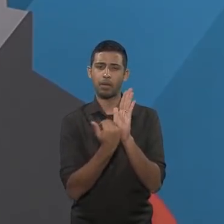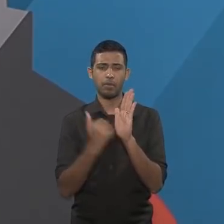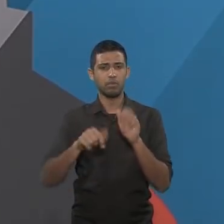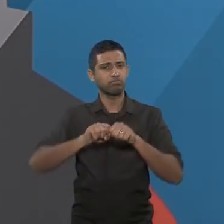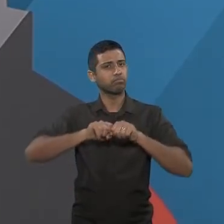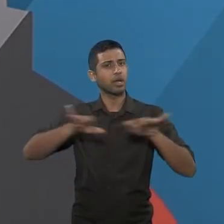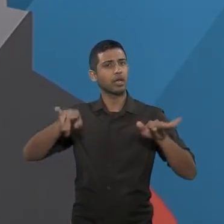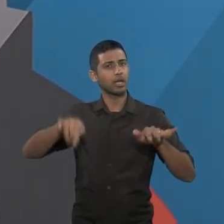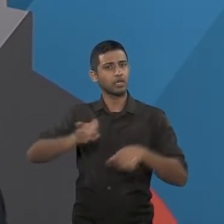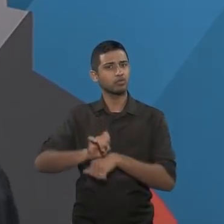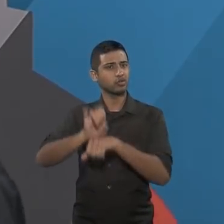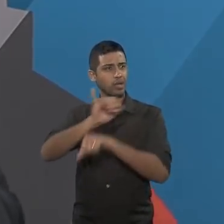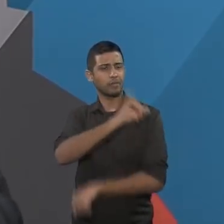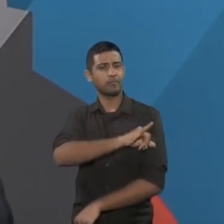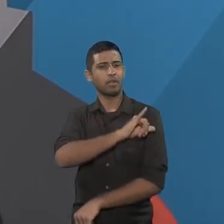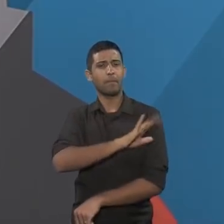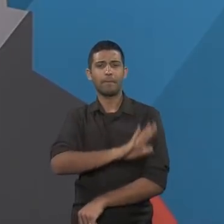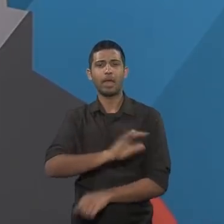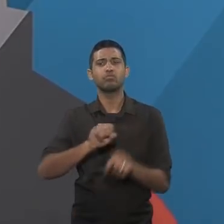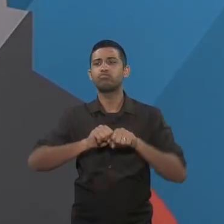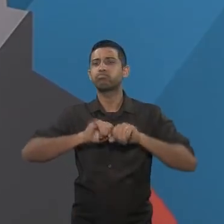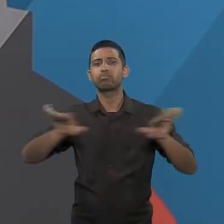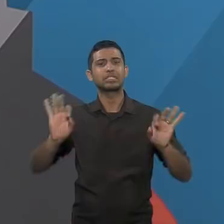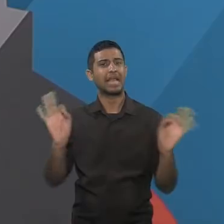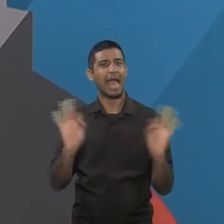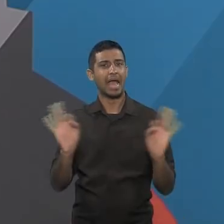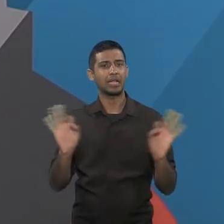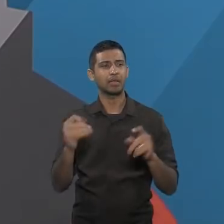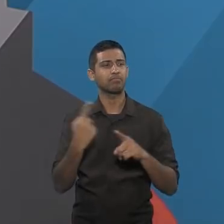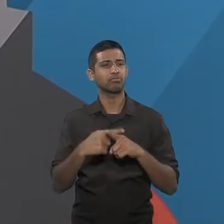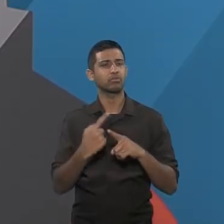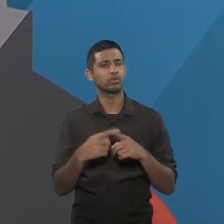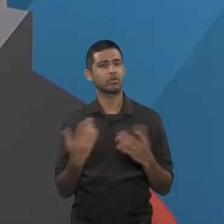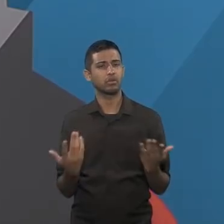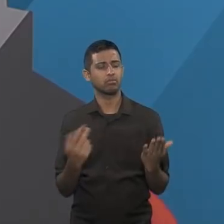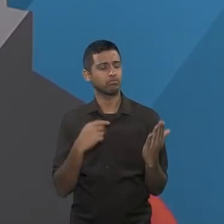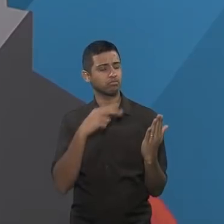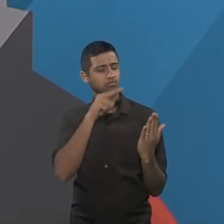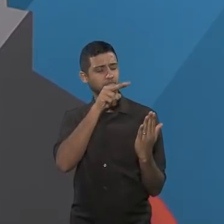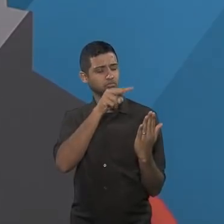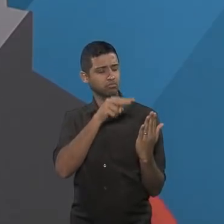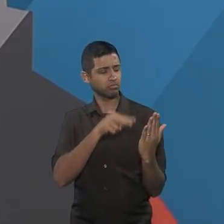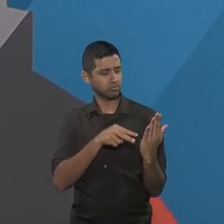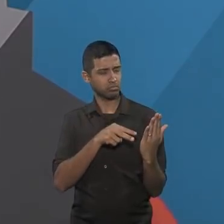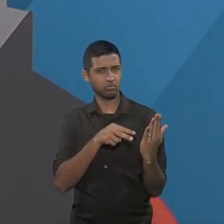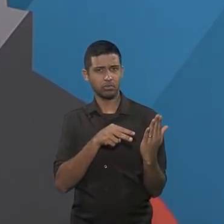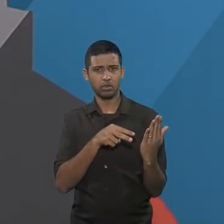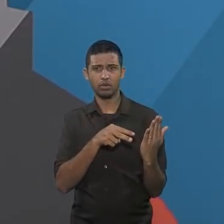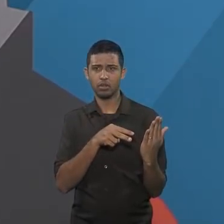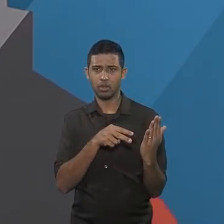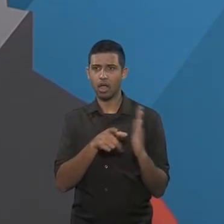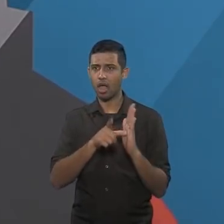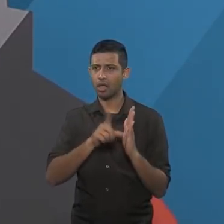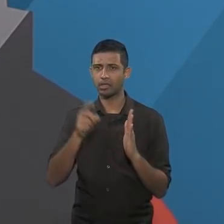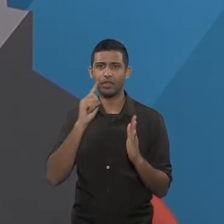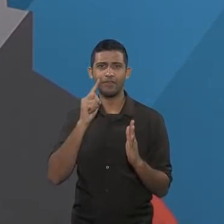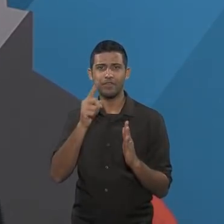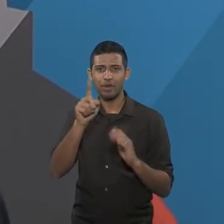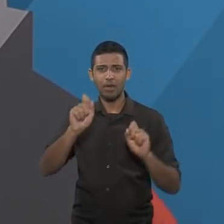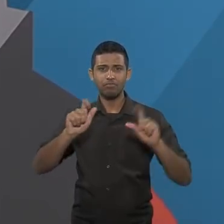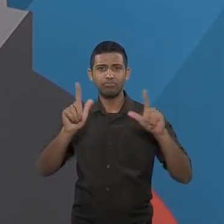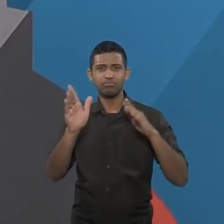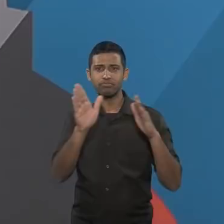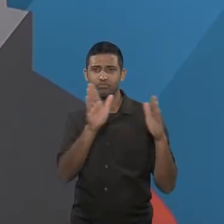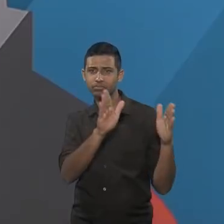estado. Não aconteceu por que essa expansão? Você olhou ali, agora há pouco no vídeo que foi